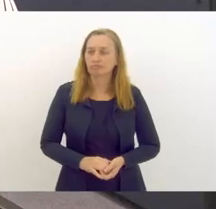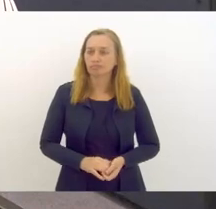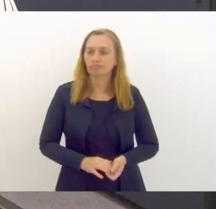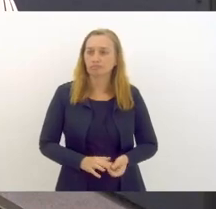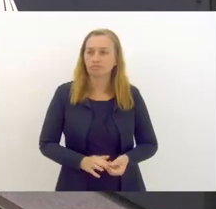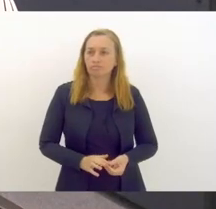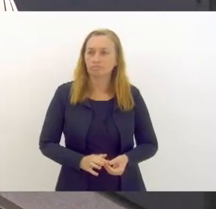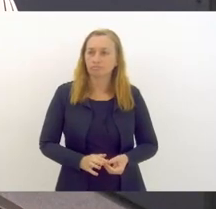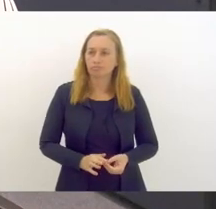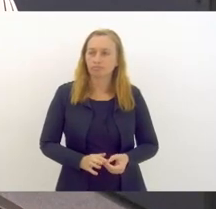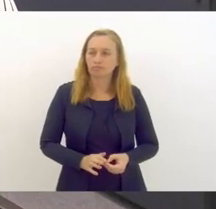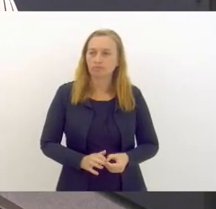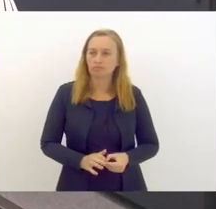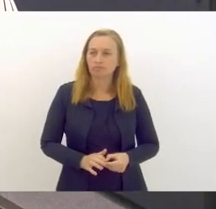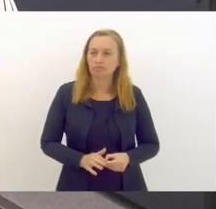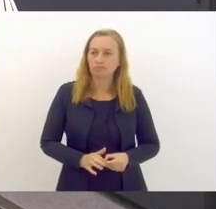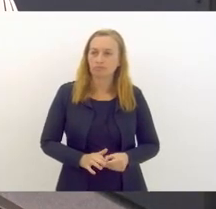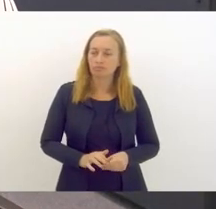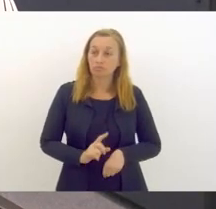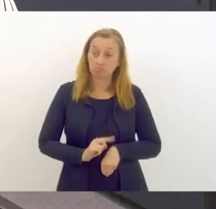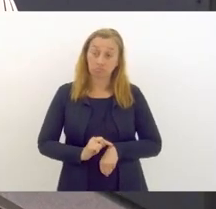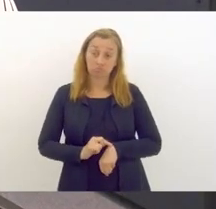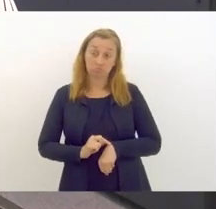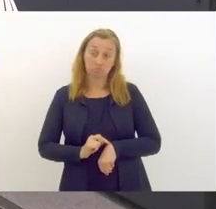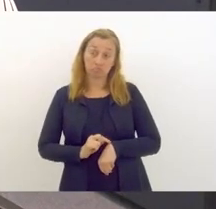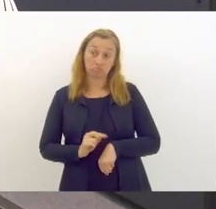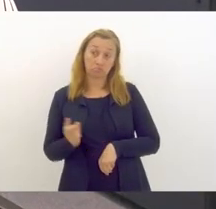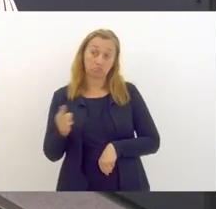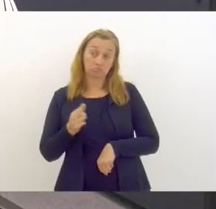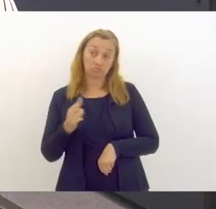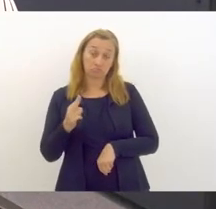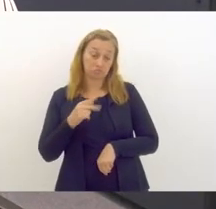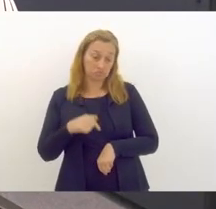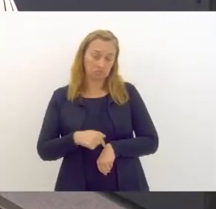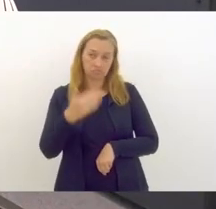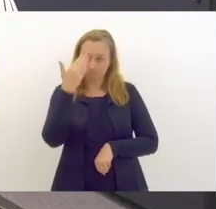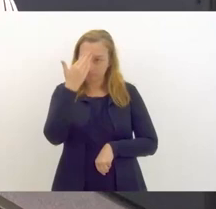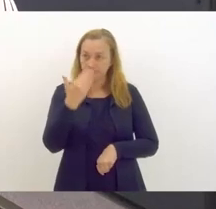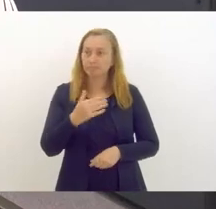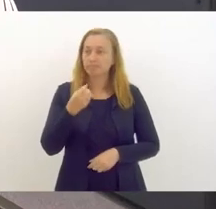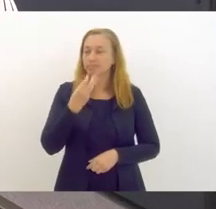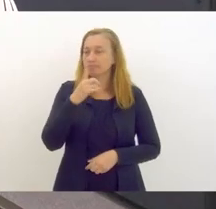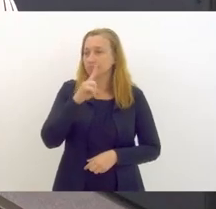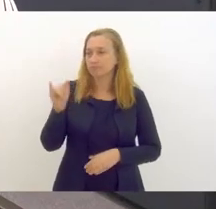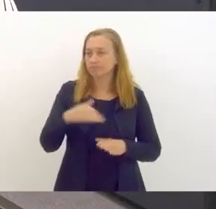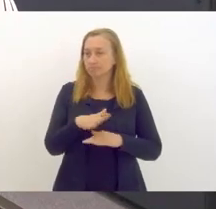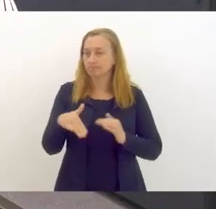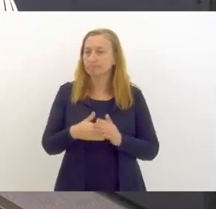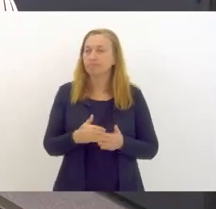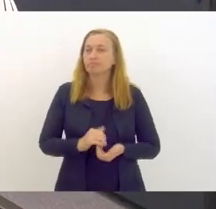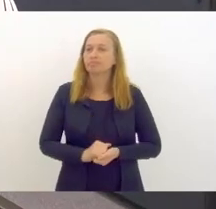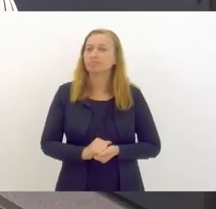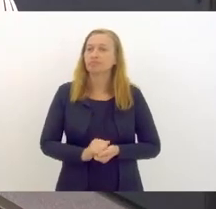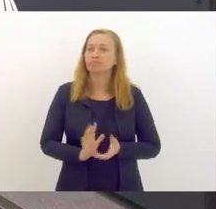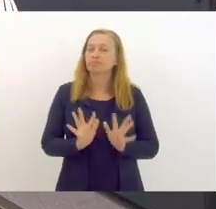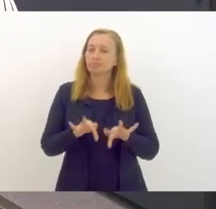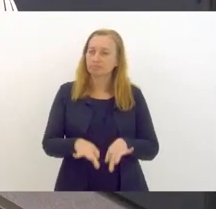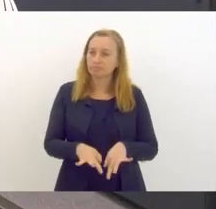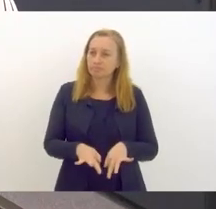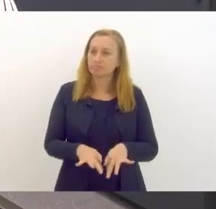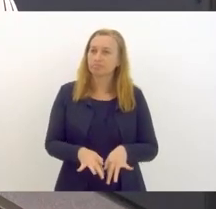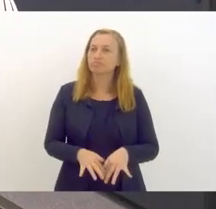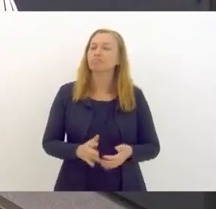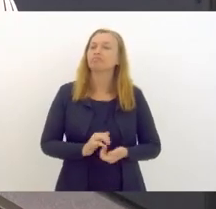Só peço um pouco de brevidade, porque a gente está com o horário correndo. Obrigado, Nádia. Bom dia a todos. Para cumprimentar o